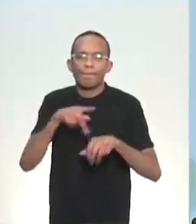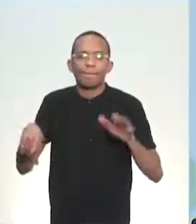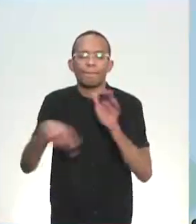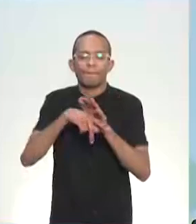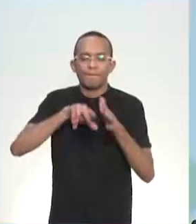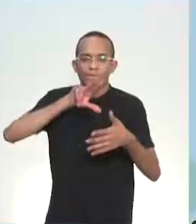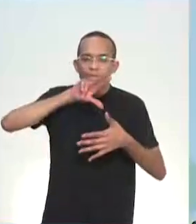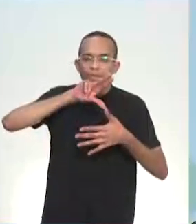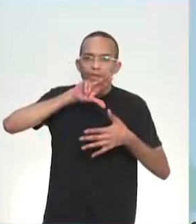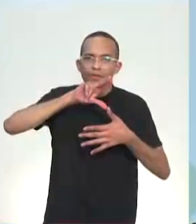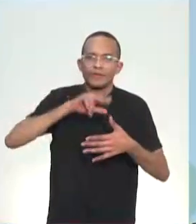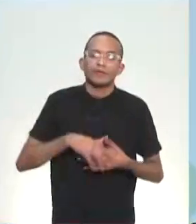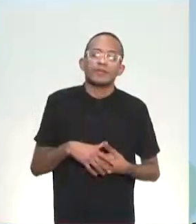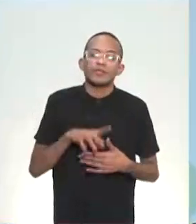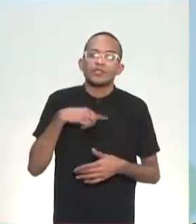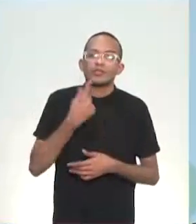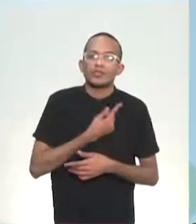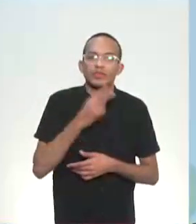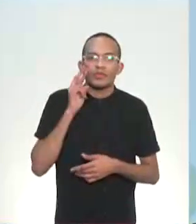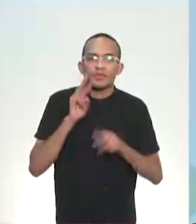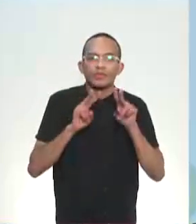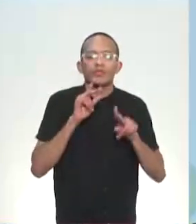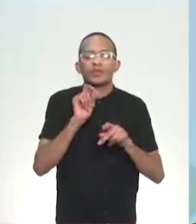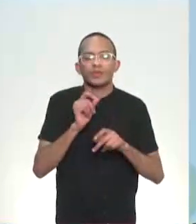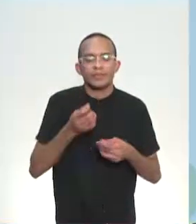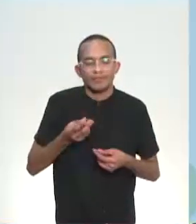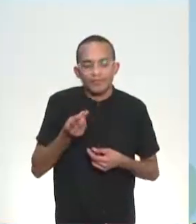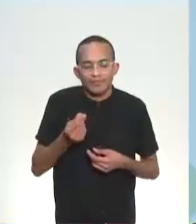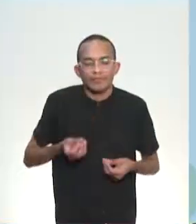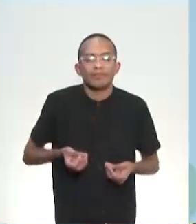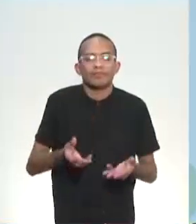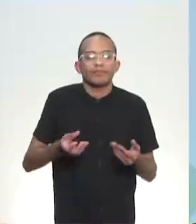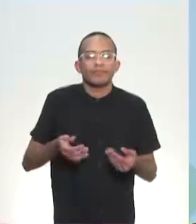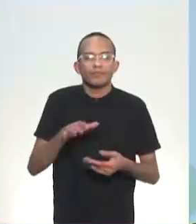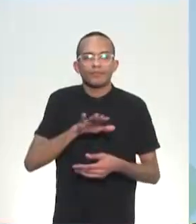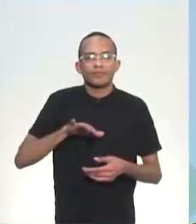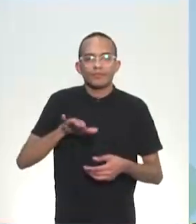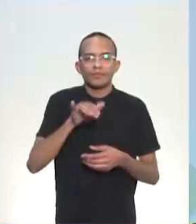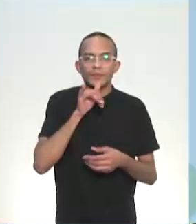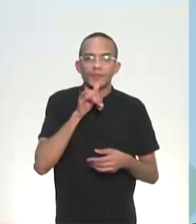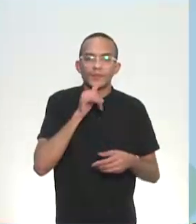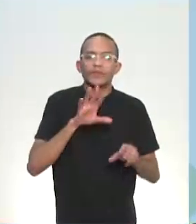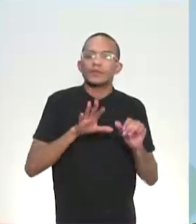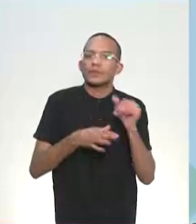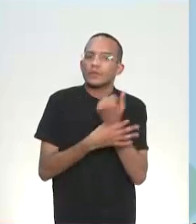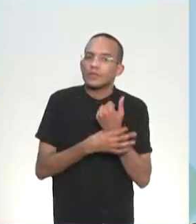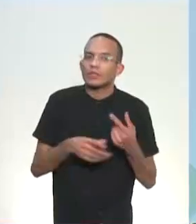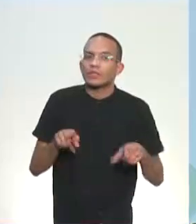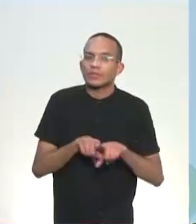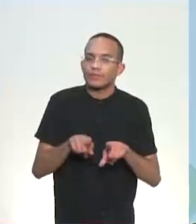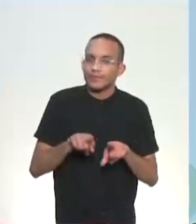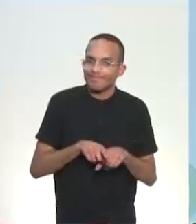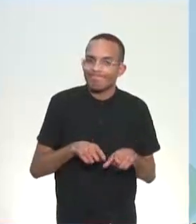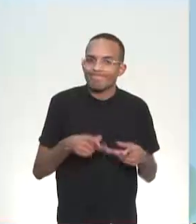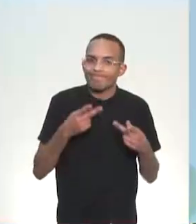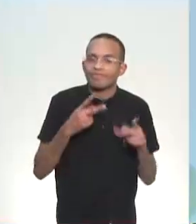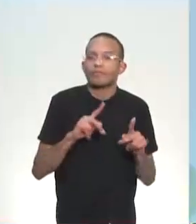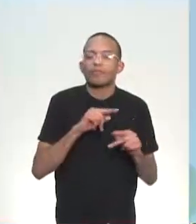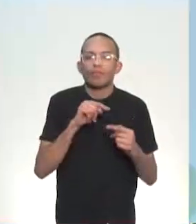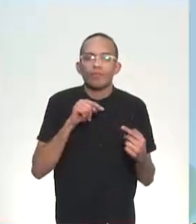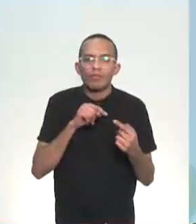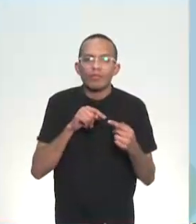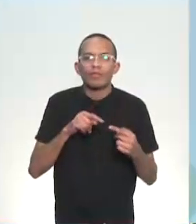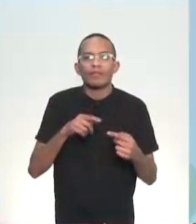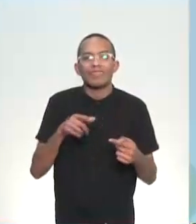América Latina, né. Então a gente vê aí os gastos que são feitos aí, né, quanto à segurança, né, que em certa parte